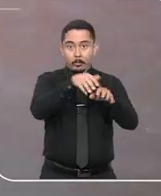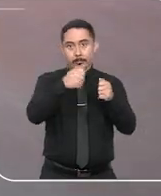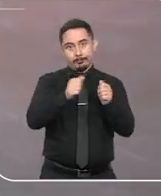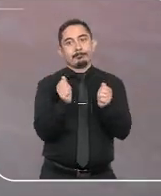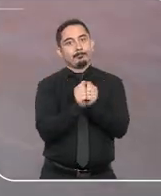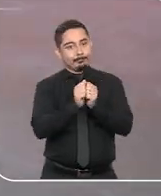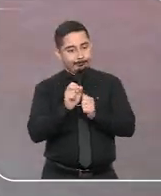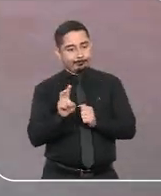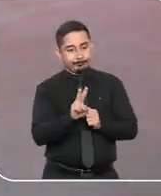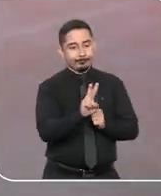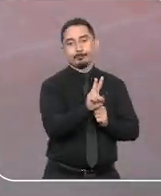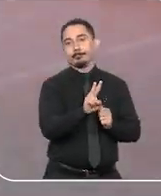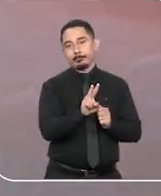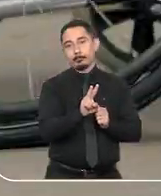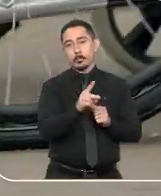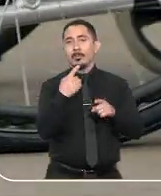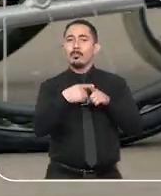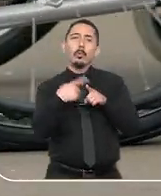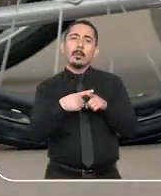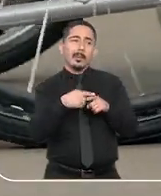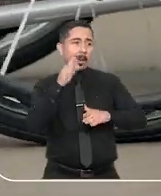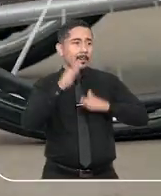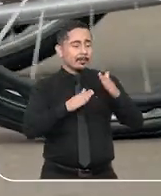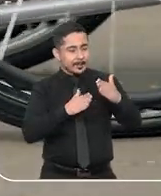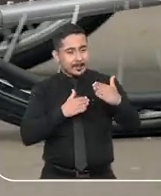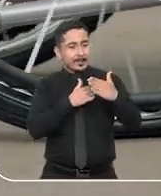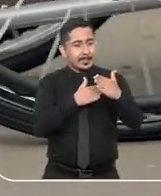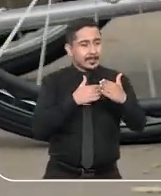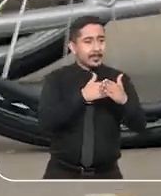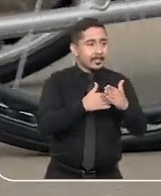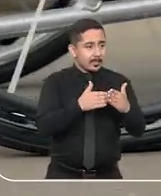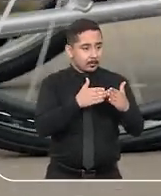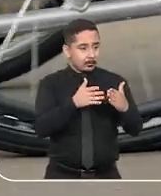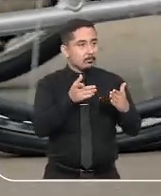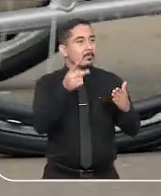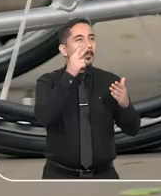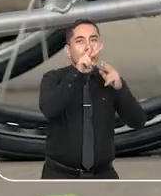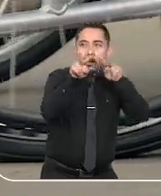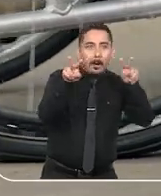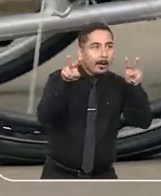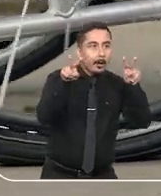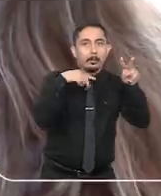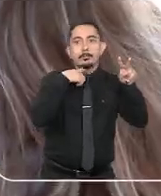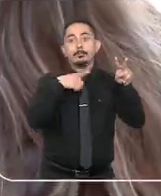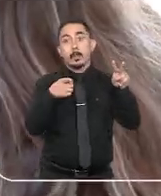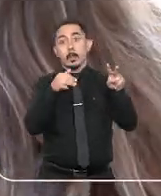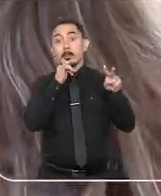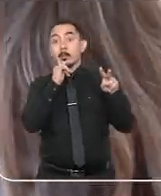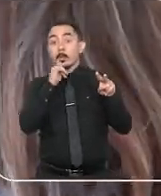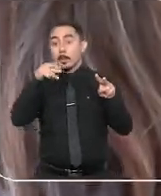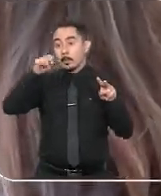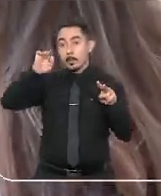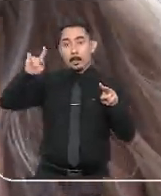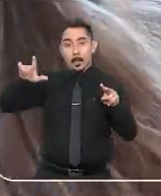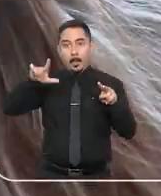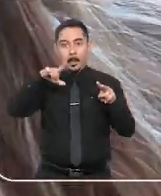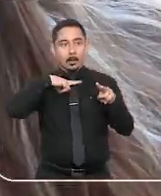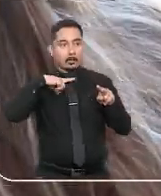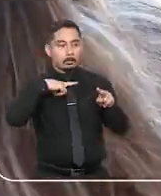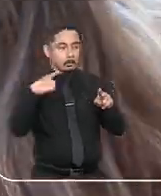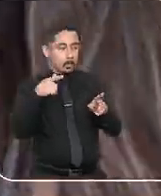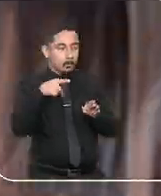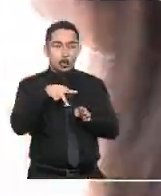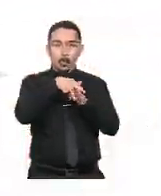mesmo caminhar juntas, porque nem sempre as barreiras são só físicas. No caso do pequeno Miguel, as aulas